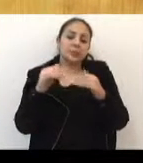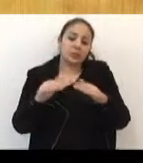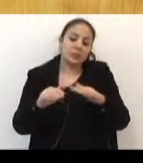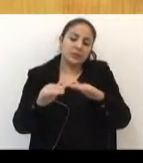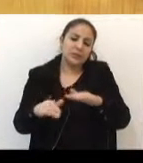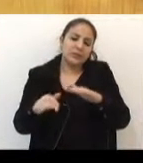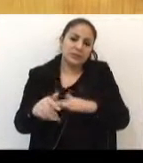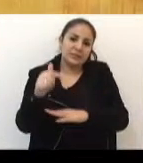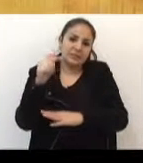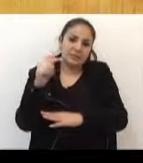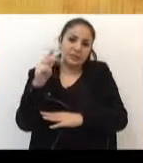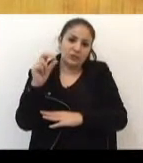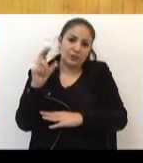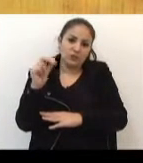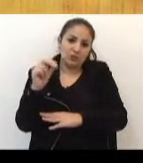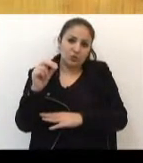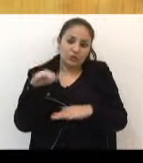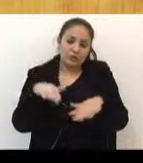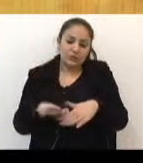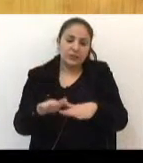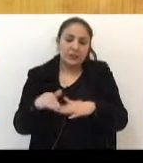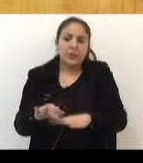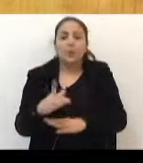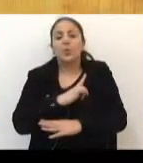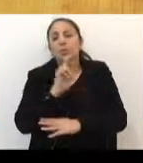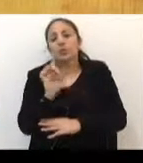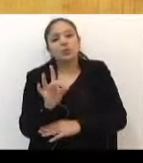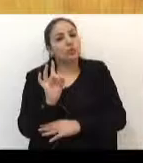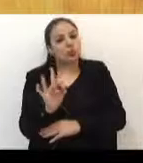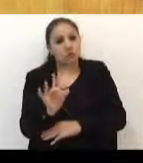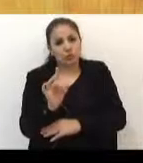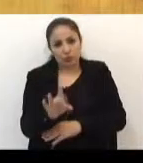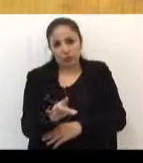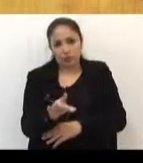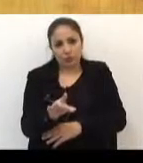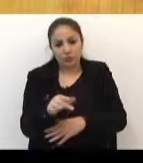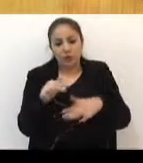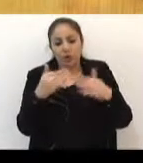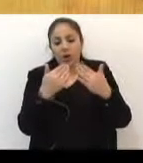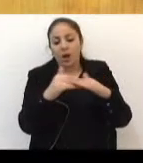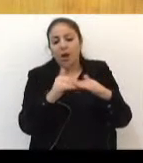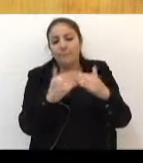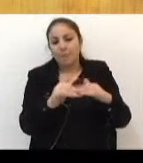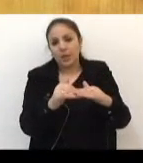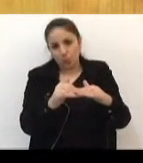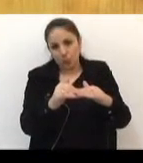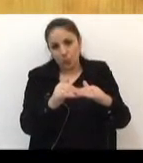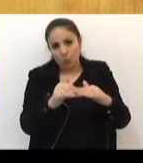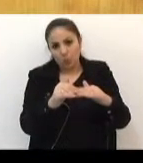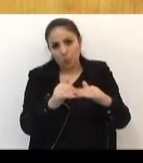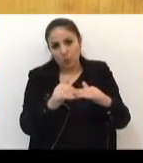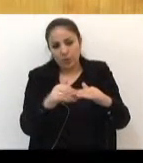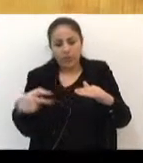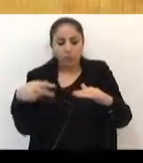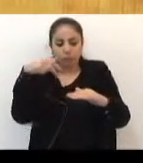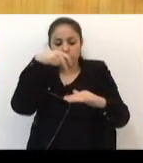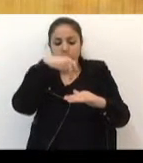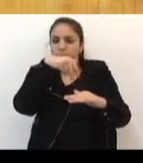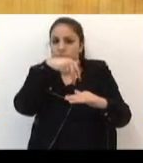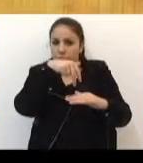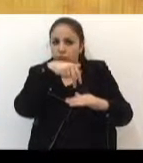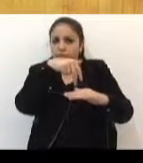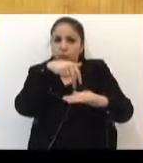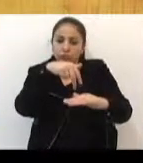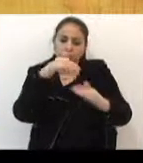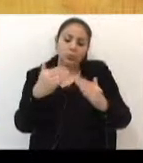setembro, geralmente só com caminhões e mais as cavalarias, né? Então se colocava as pessoas em cima dos